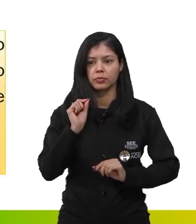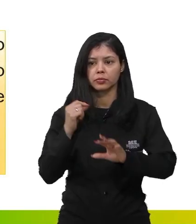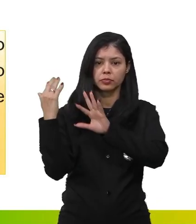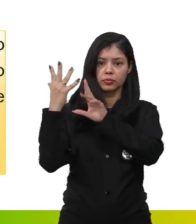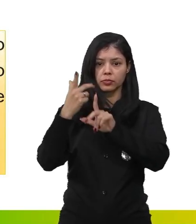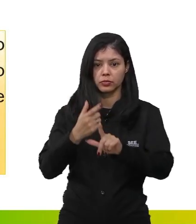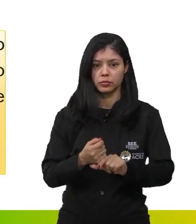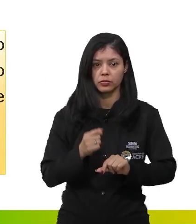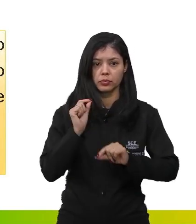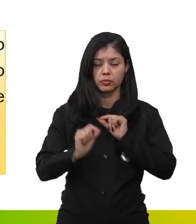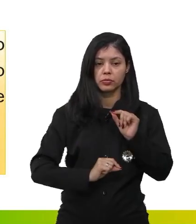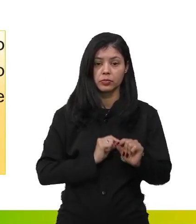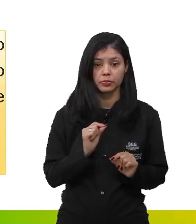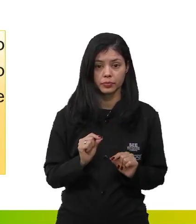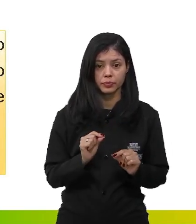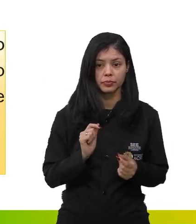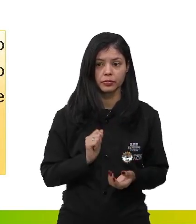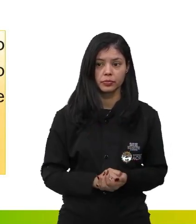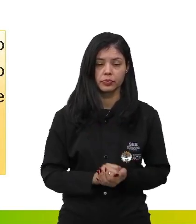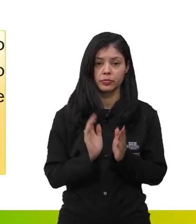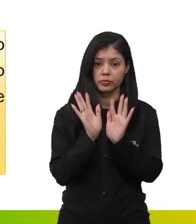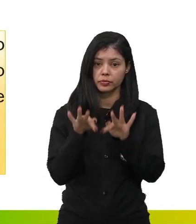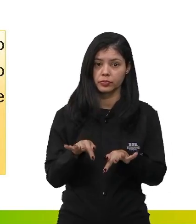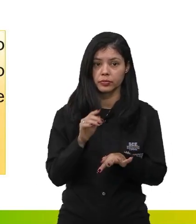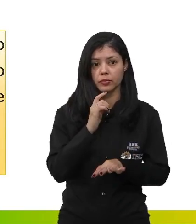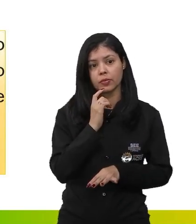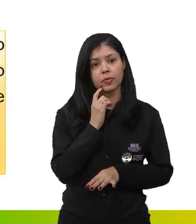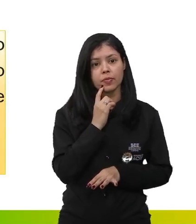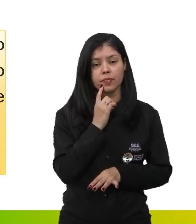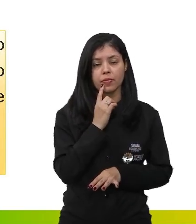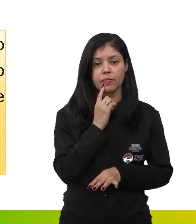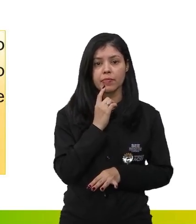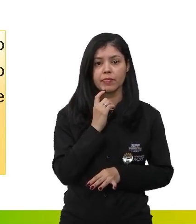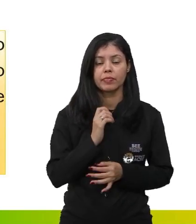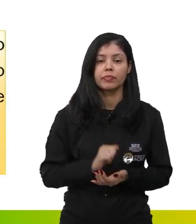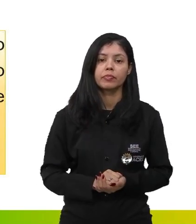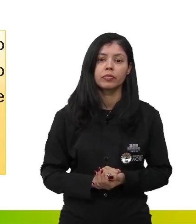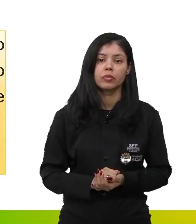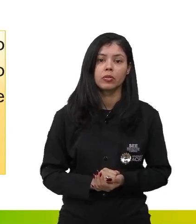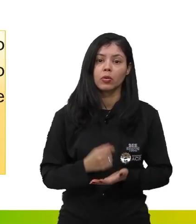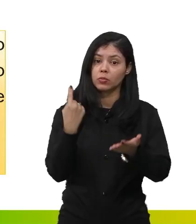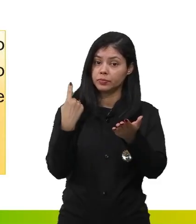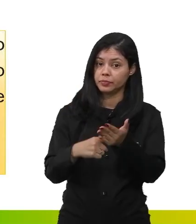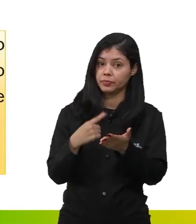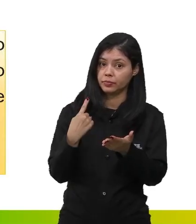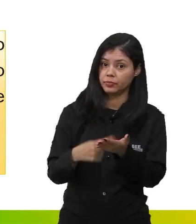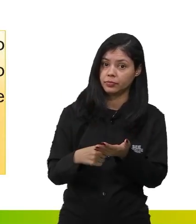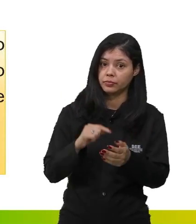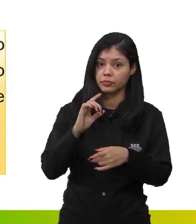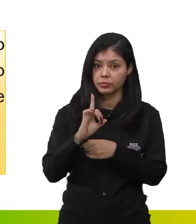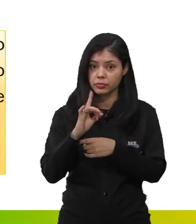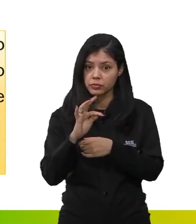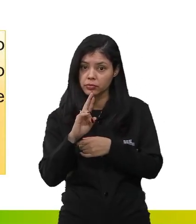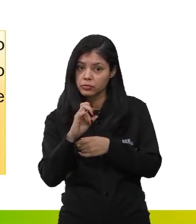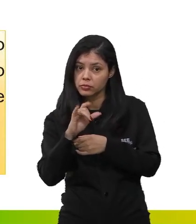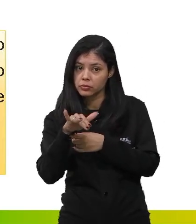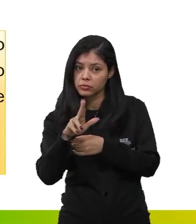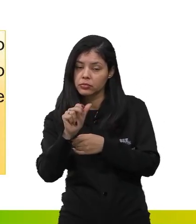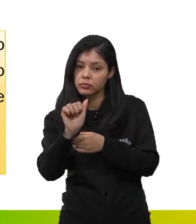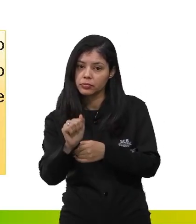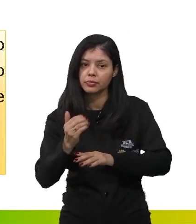Podemos perceber então, gente, por fim, que o Tratado de Tordesilhas foi um marco